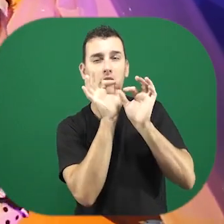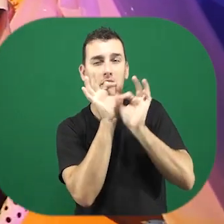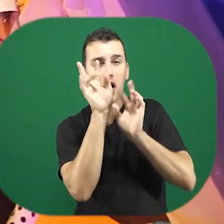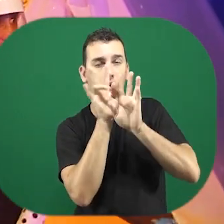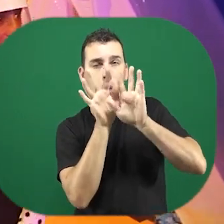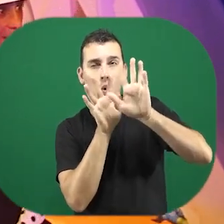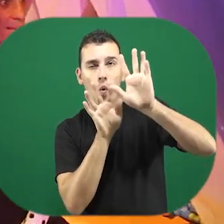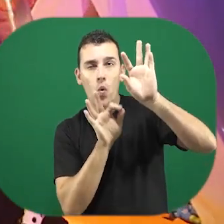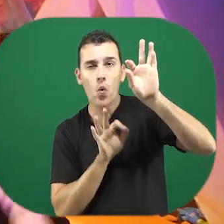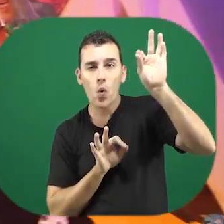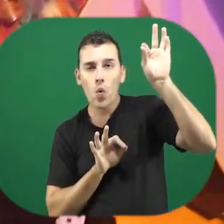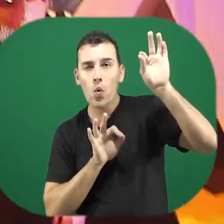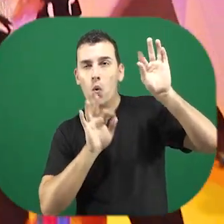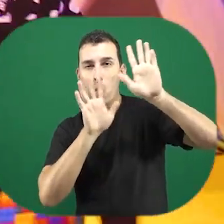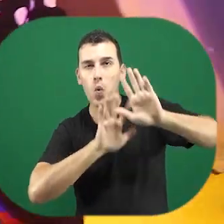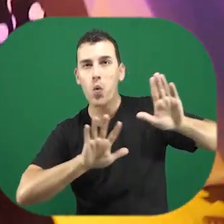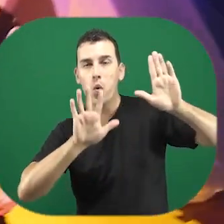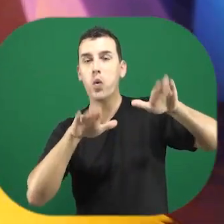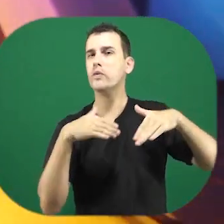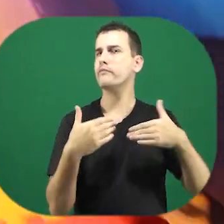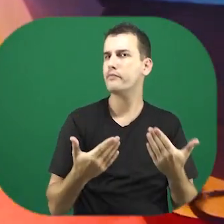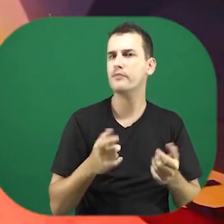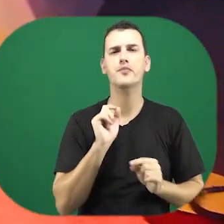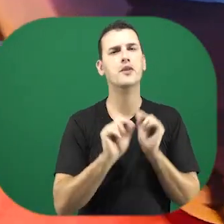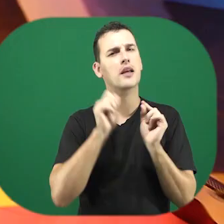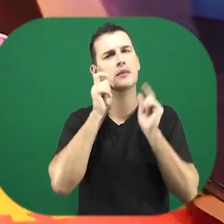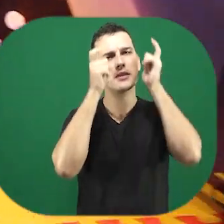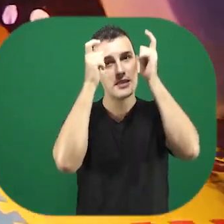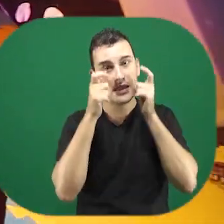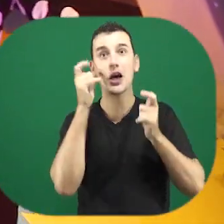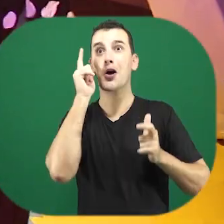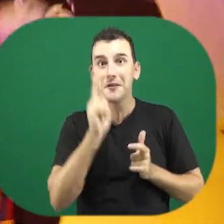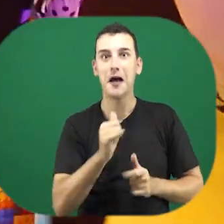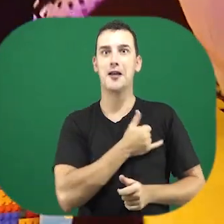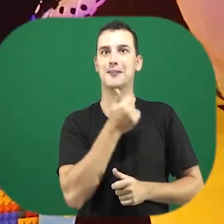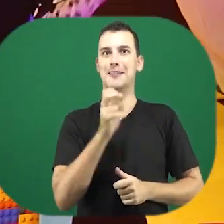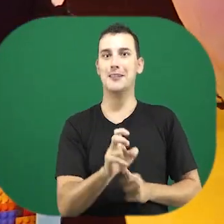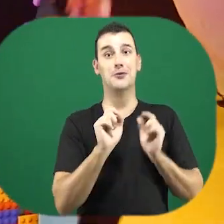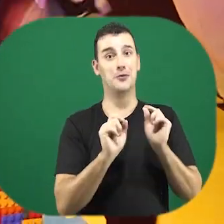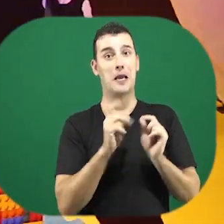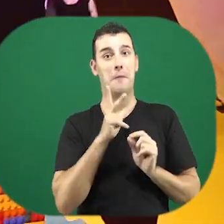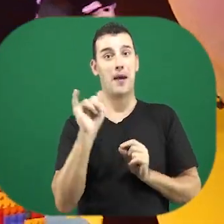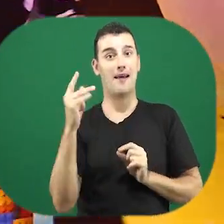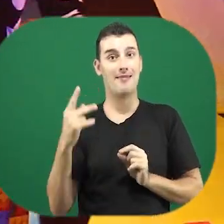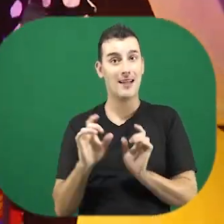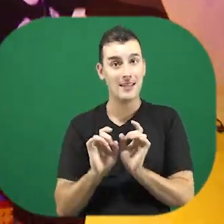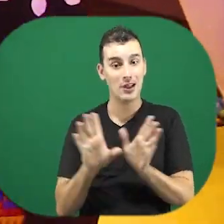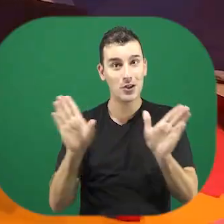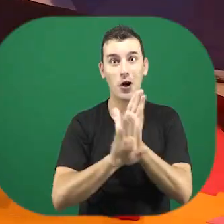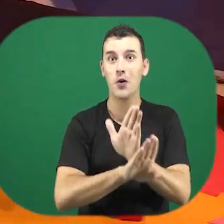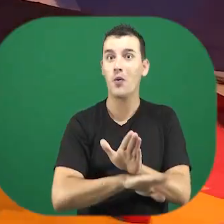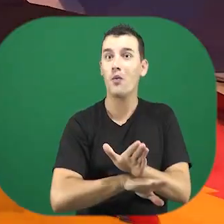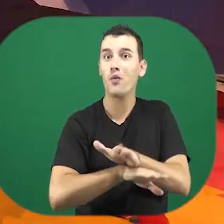fundo do mar. E finalmente a princesinha fez 15 anos. E seu pai deixou que ela subisse à